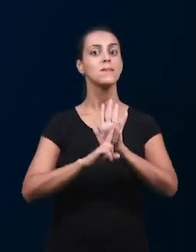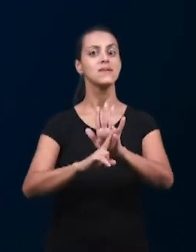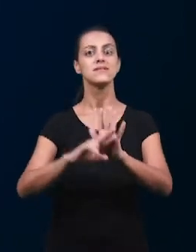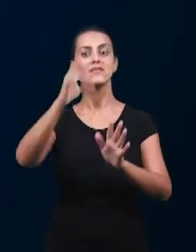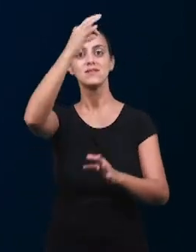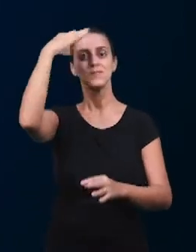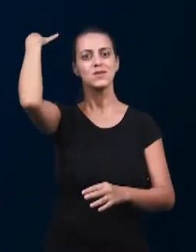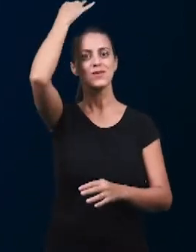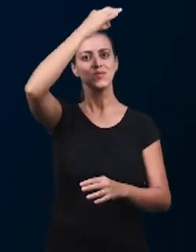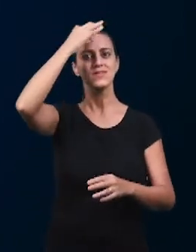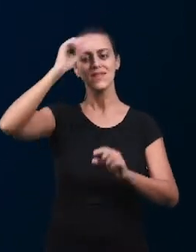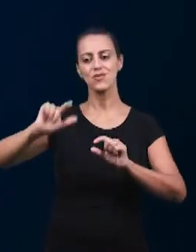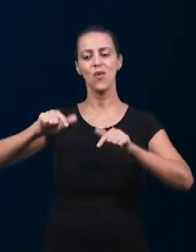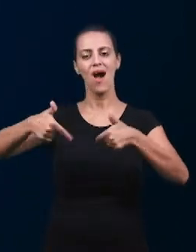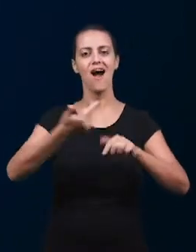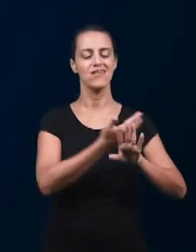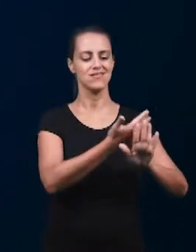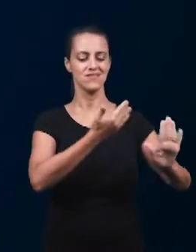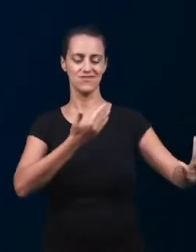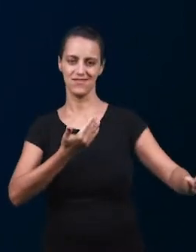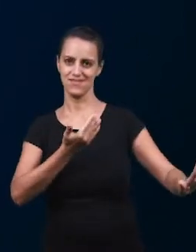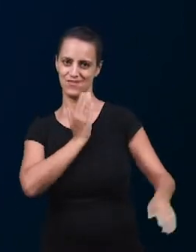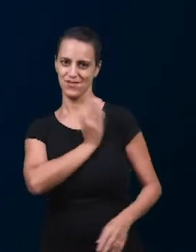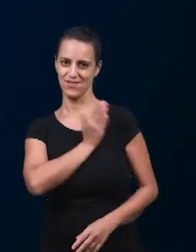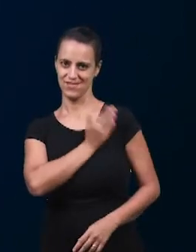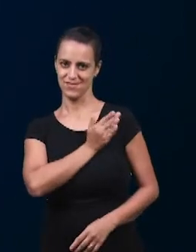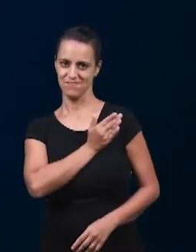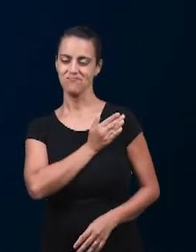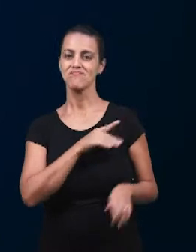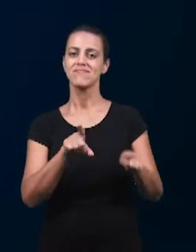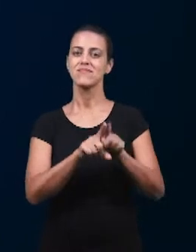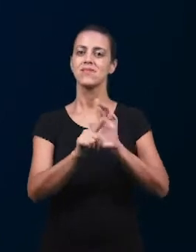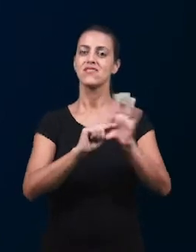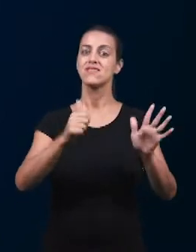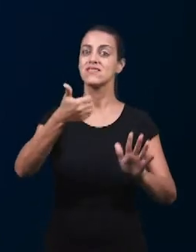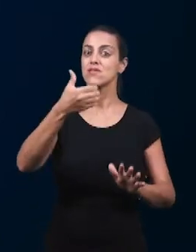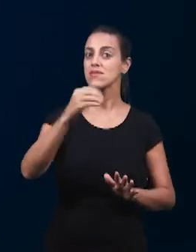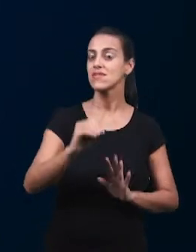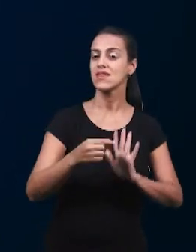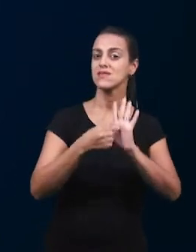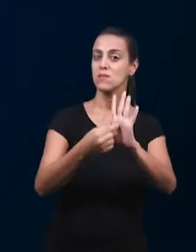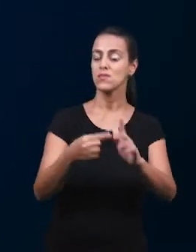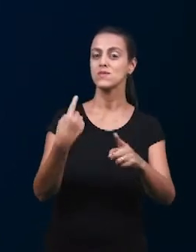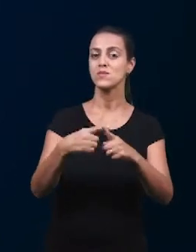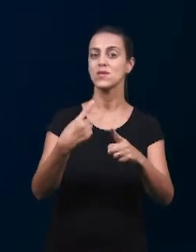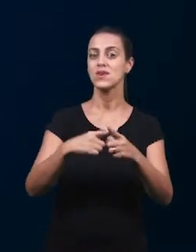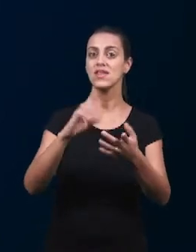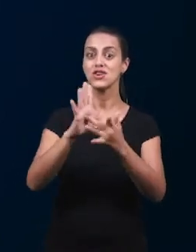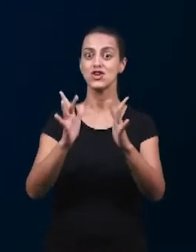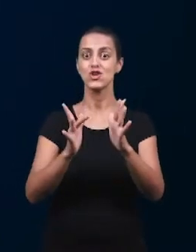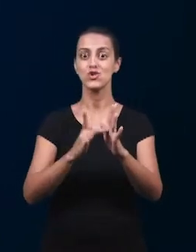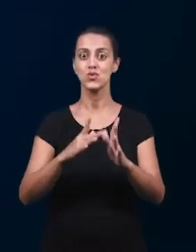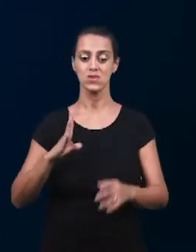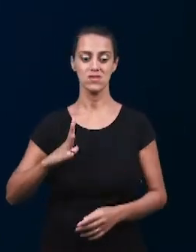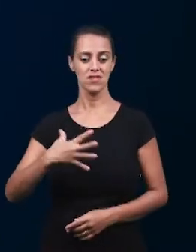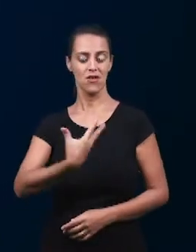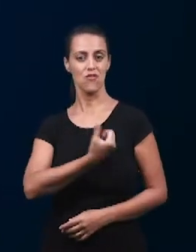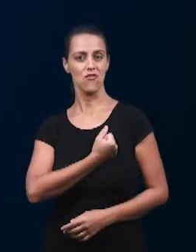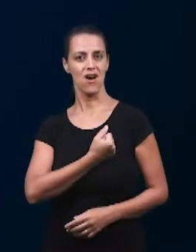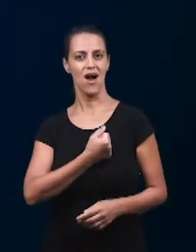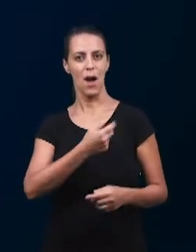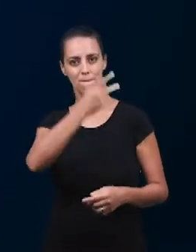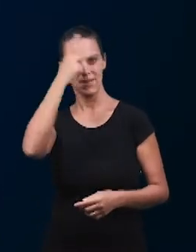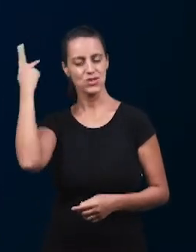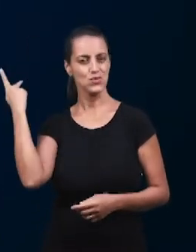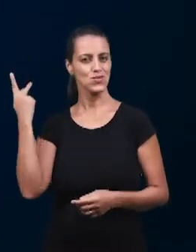Espírito Santo, a sua ação de santificação do coração do homem. E o versículo 10 que diz: Porque o Filho do Homem veio buscar e salvar o